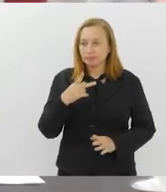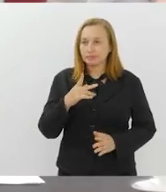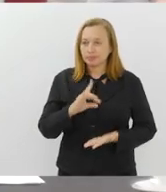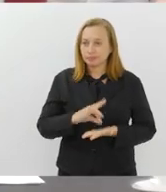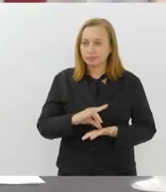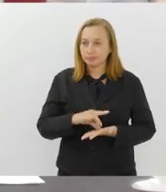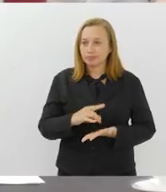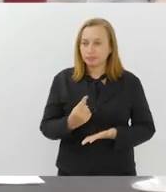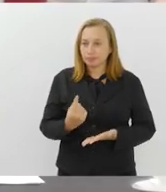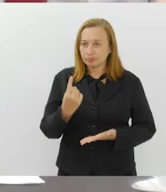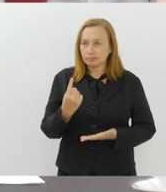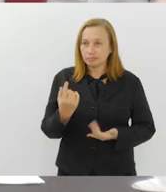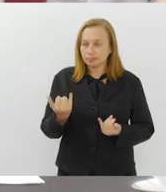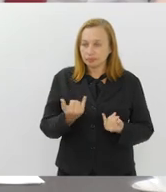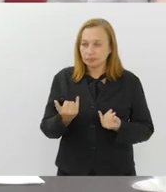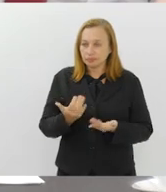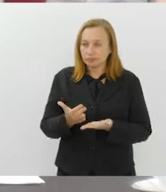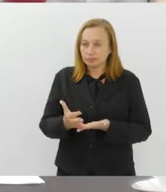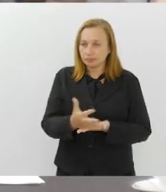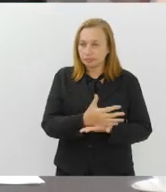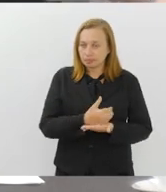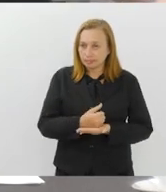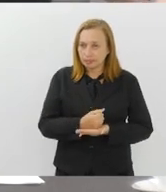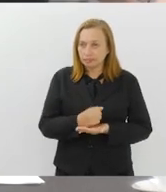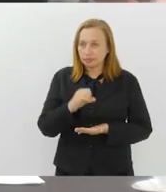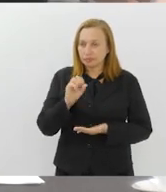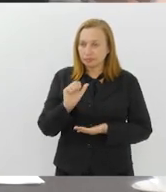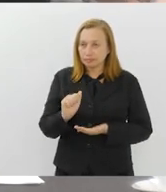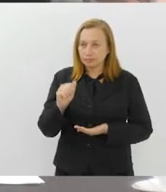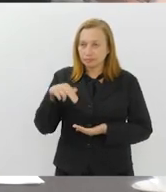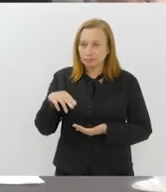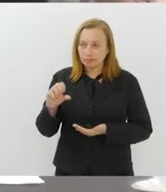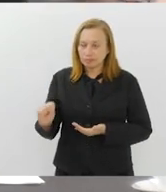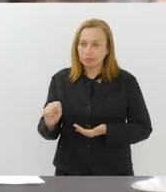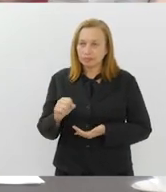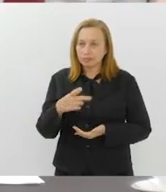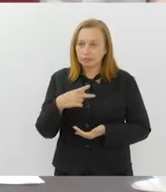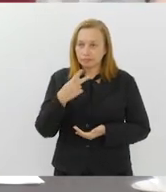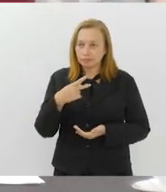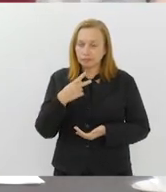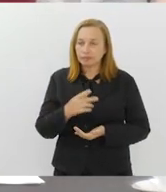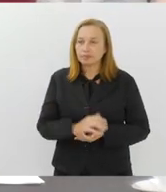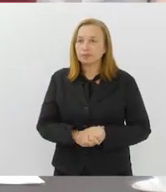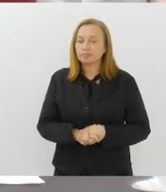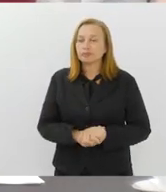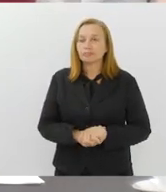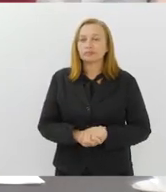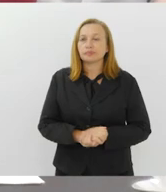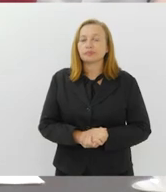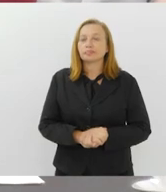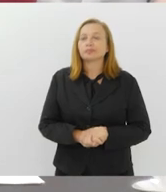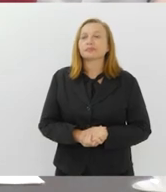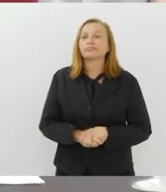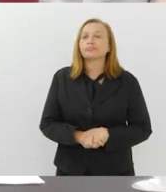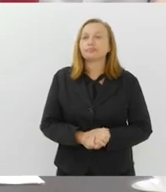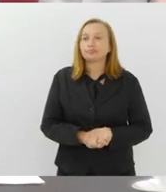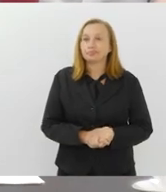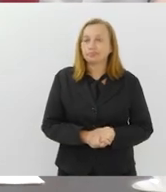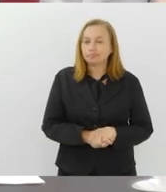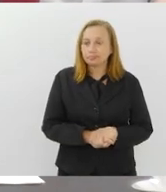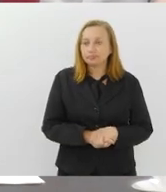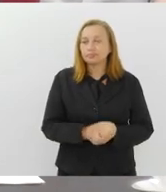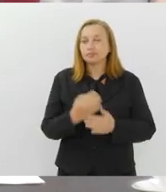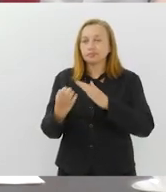um dos dados que me chamou a atenção, que a ANS enviou, falava especificamente dos, das operadoras